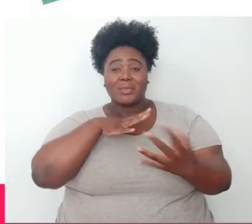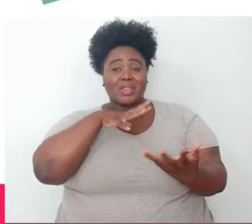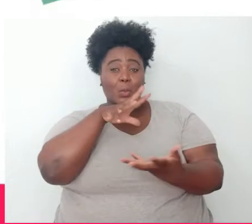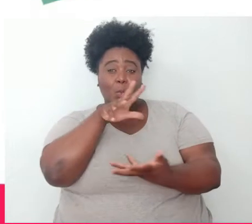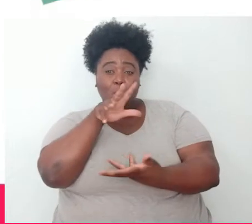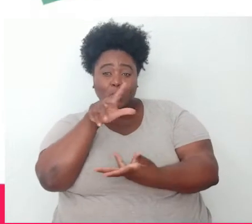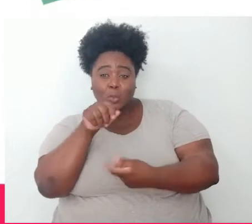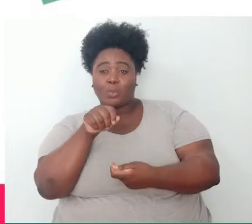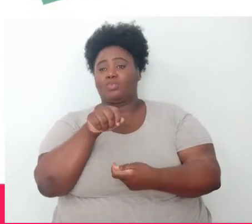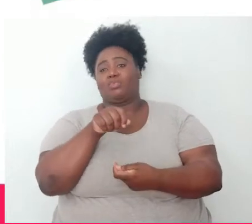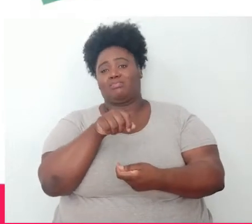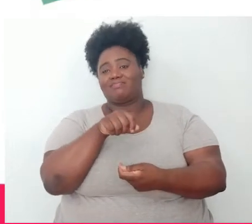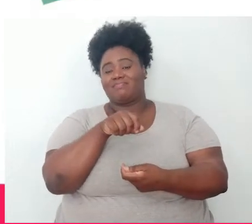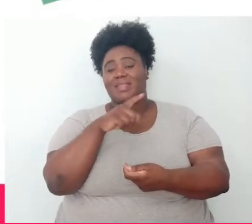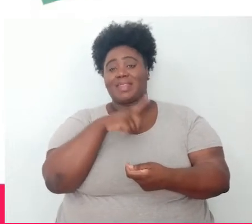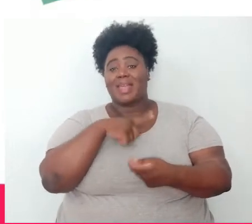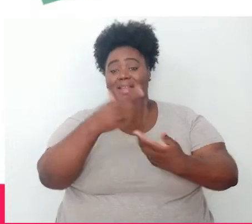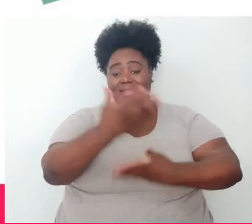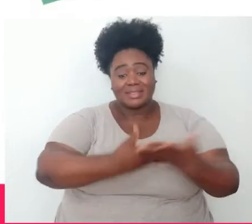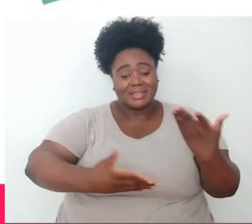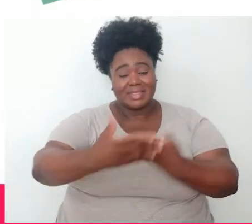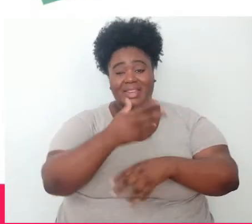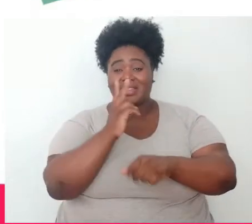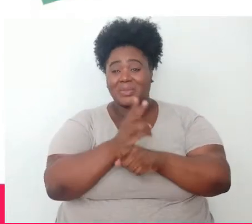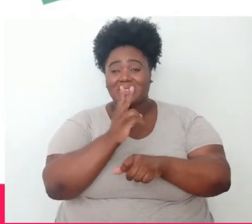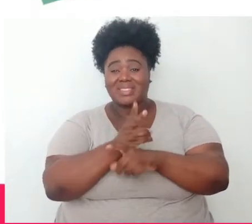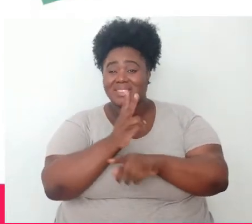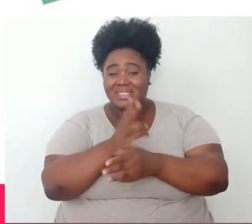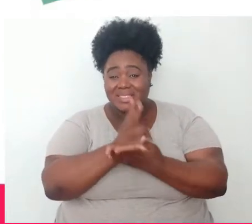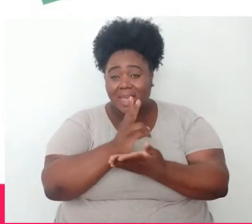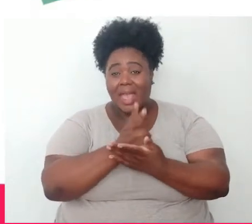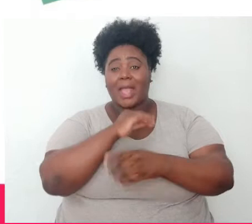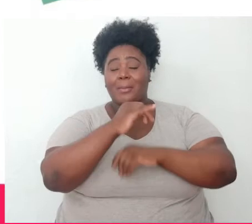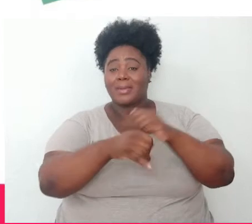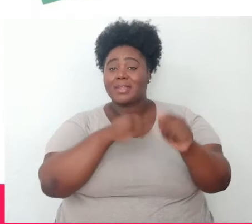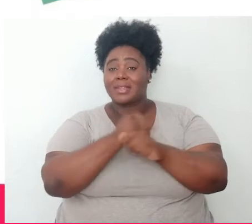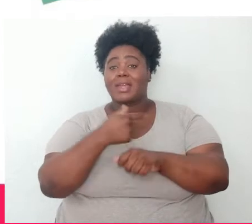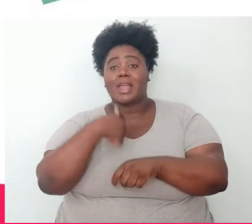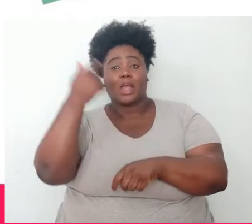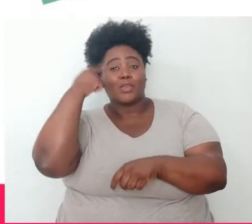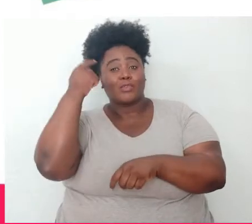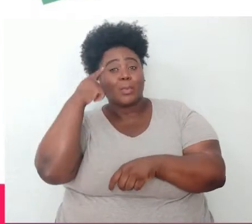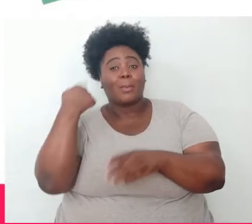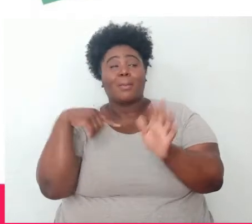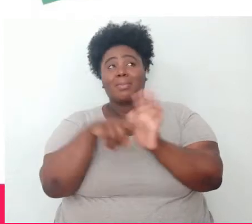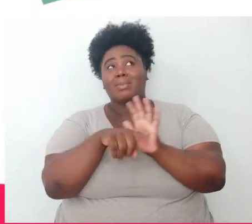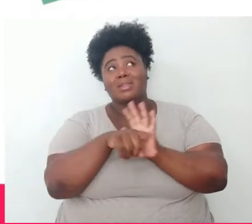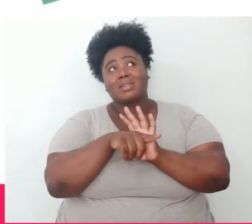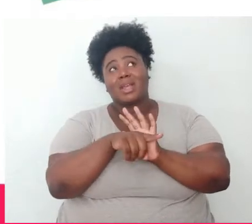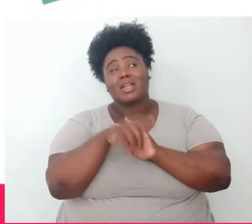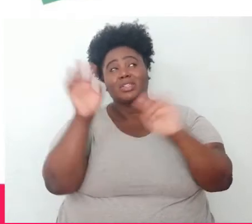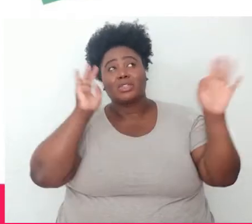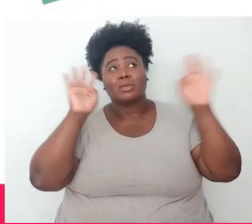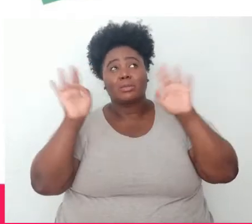mundo, não? Está em interação a todo momento com a internet. Então, eu vivo nesse tensionamento de